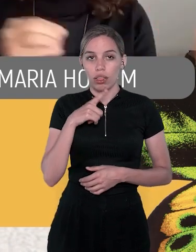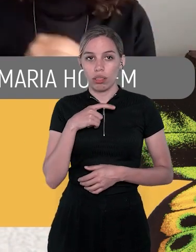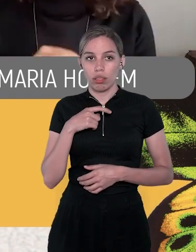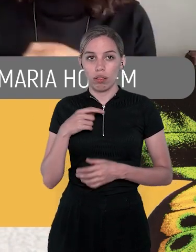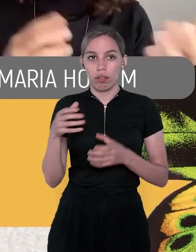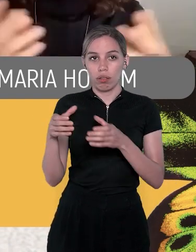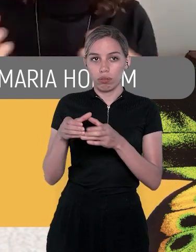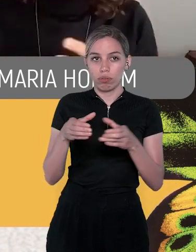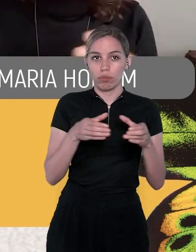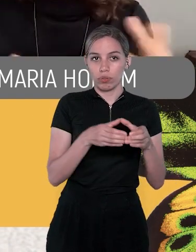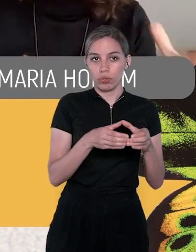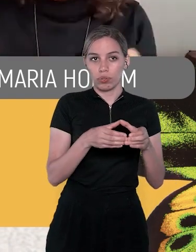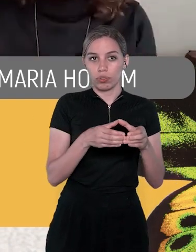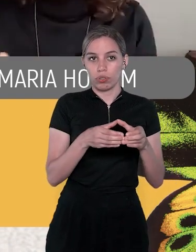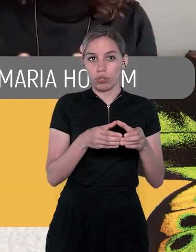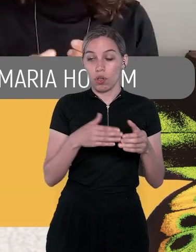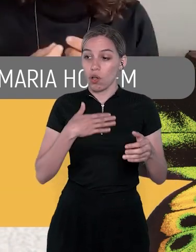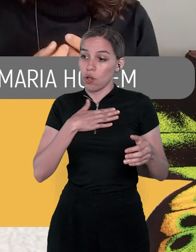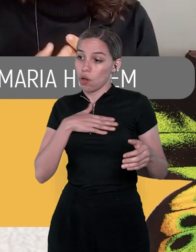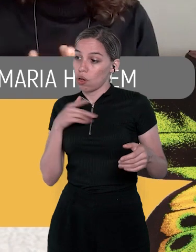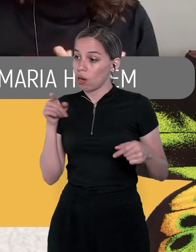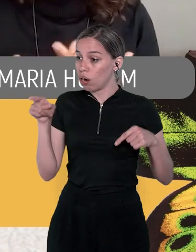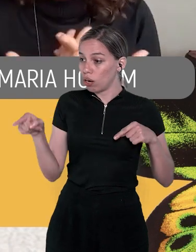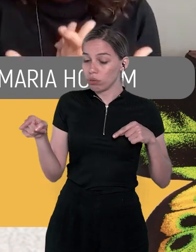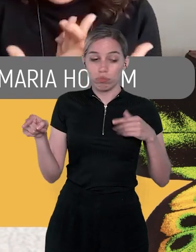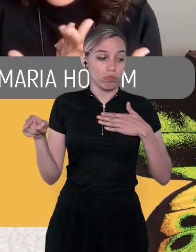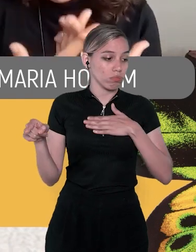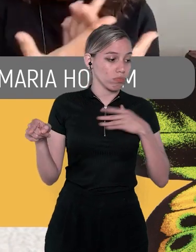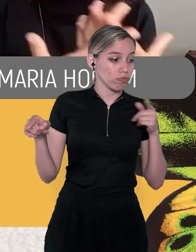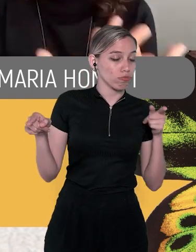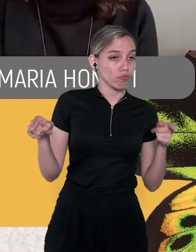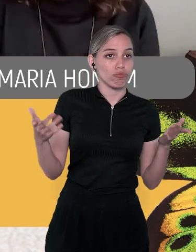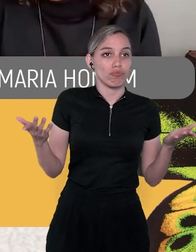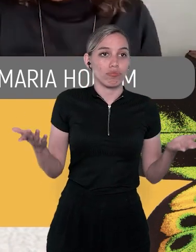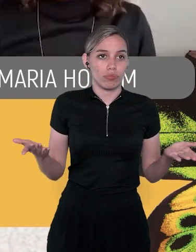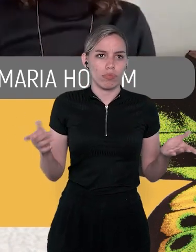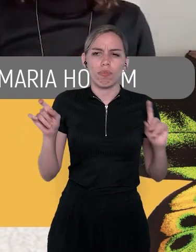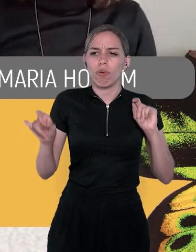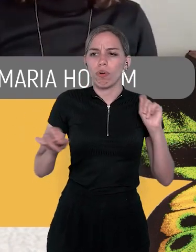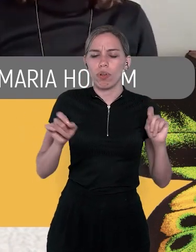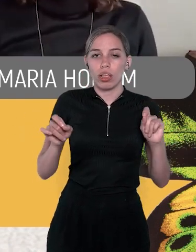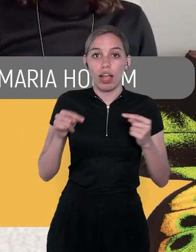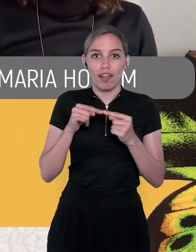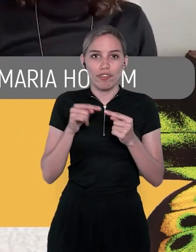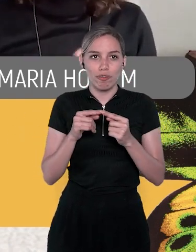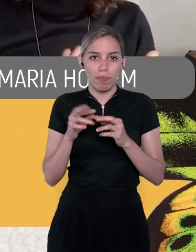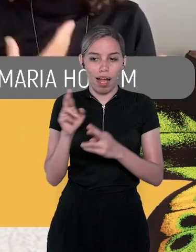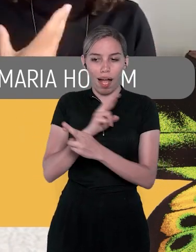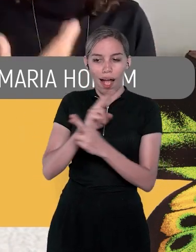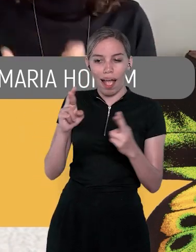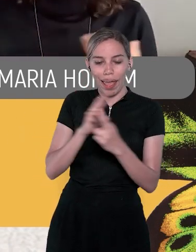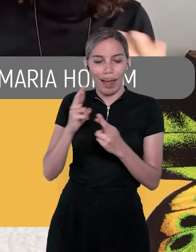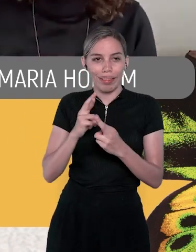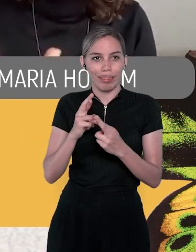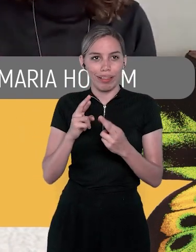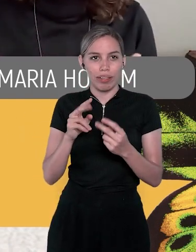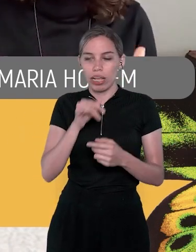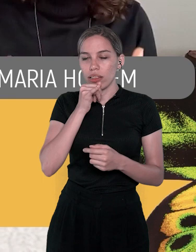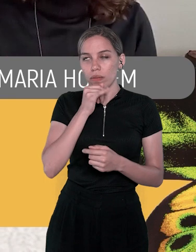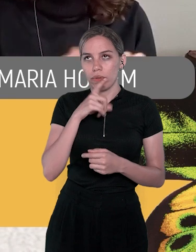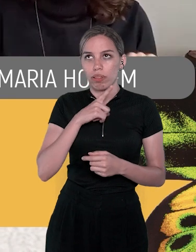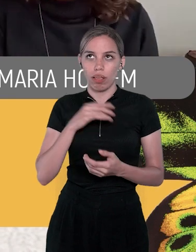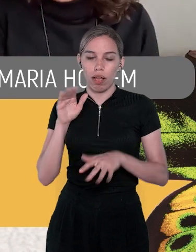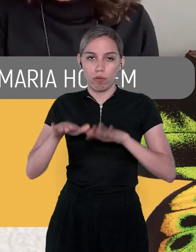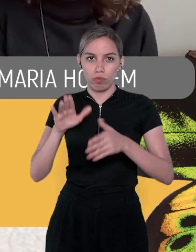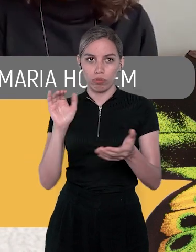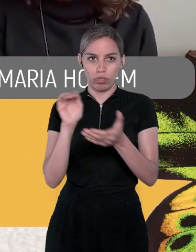time, outro para o outro, a gente conhece, e isso apimenta a relação. Isso é até uma provocaçãozinha. Tem